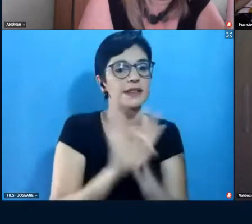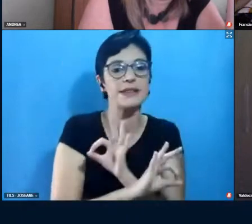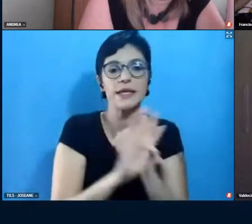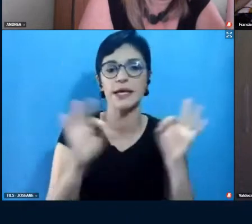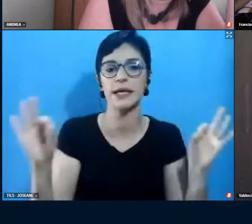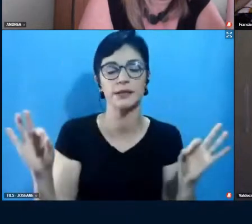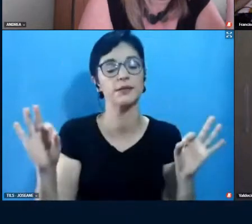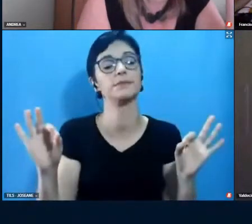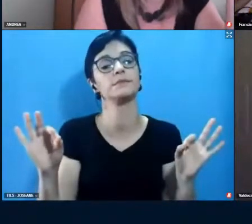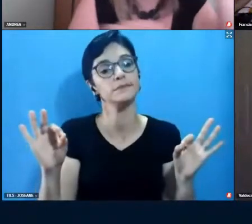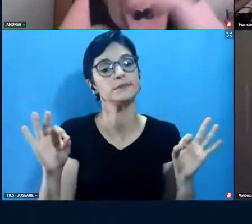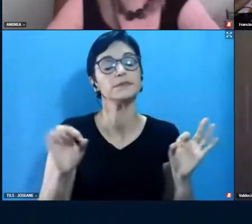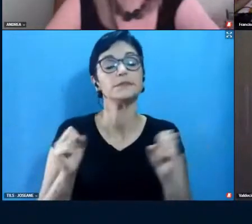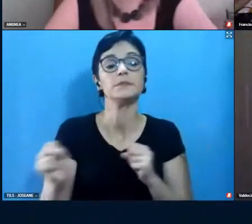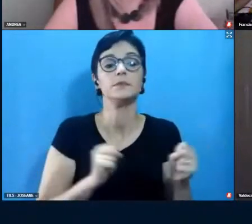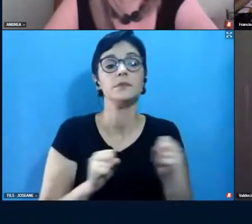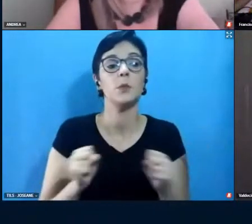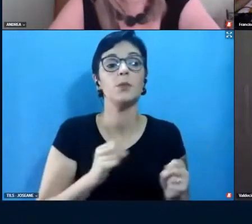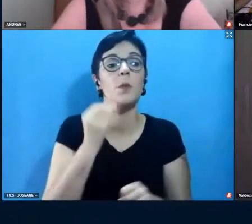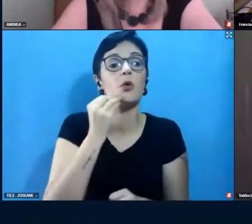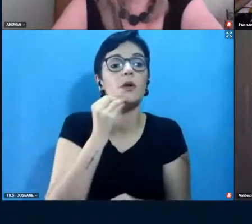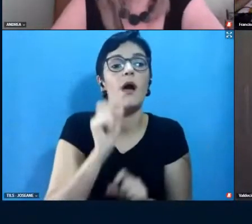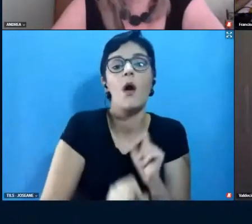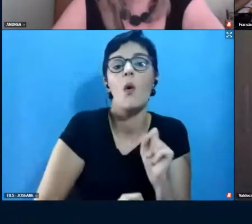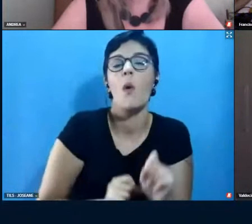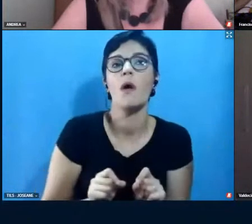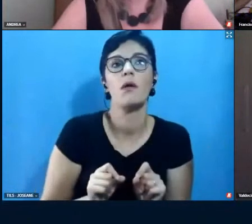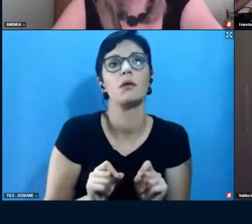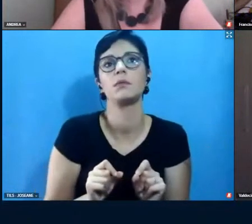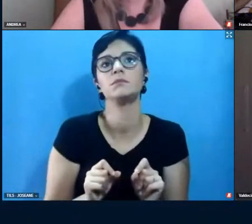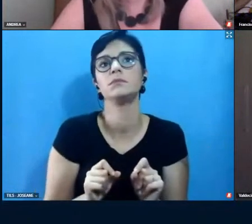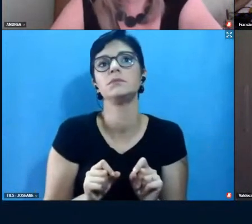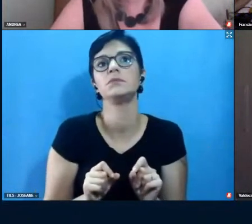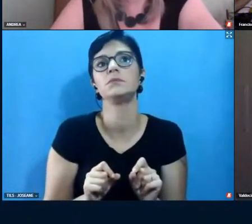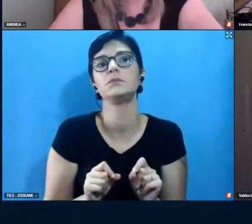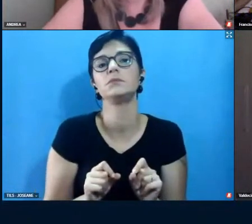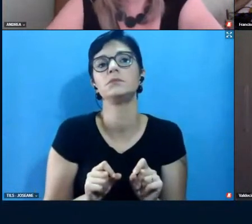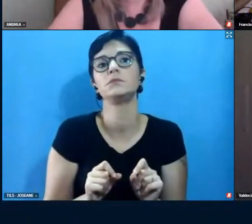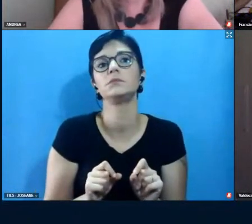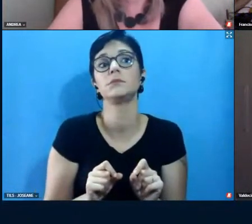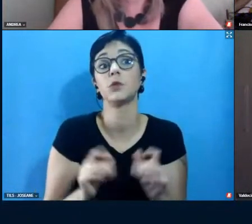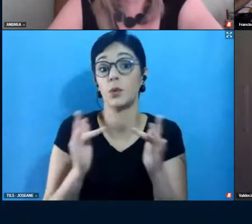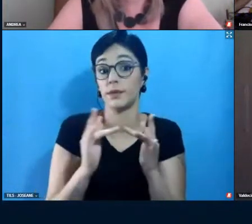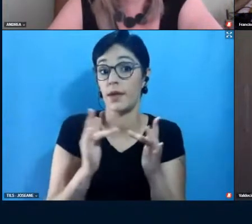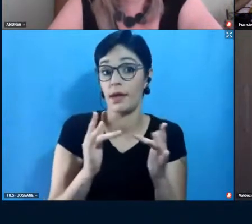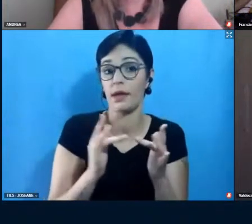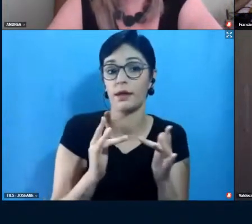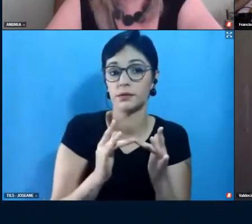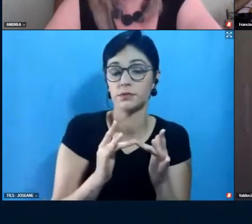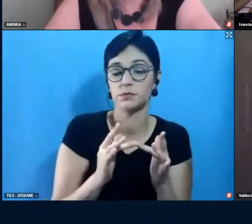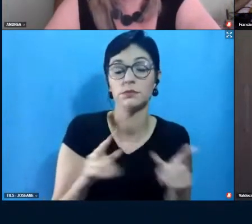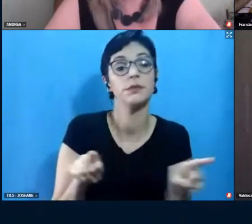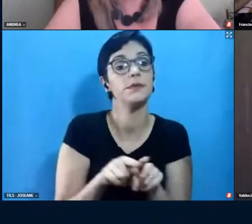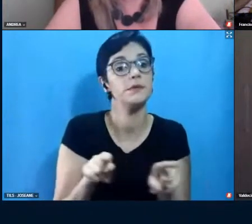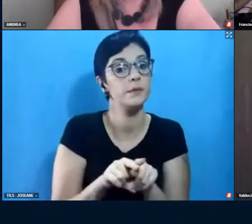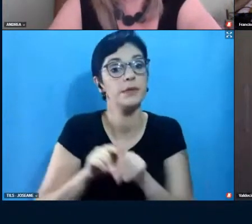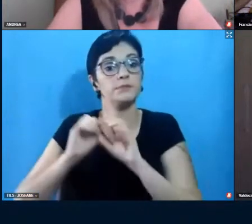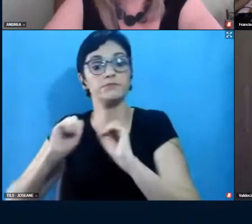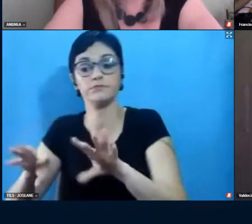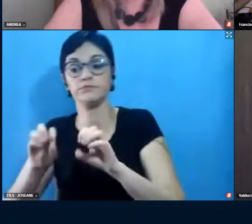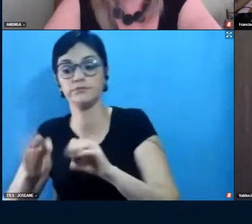elas puderam ter a oportunidade de ter esse contato e esse ensinamento por meio dos vídeos